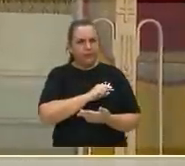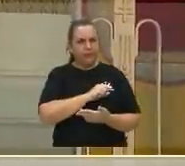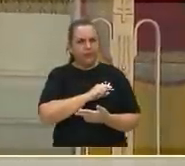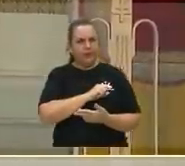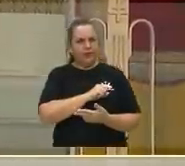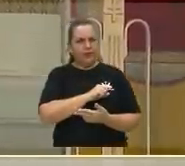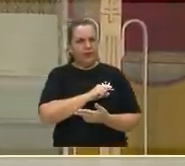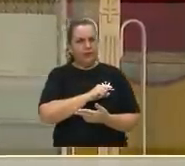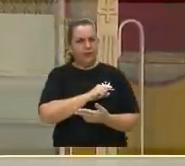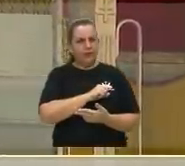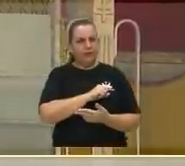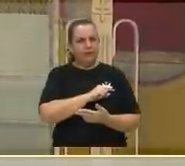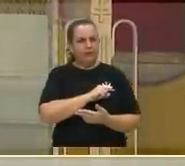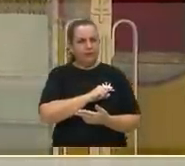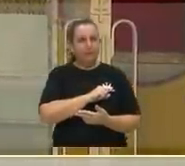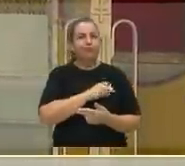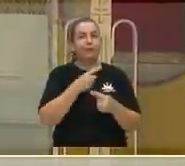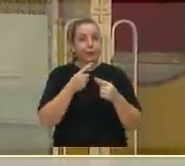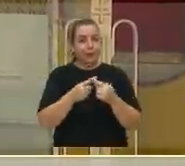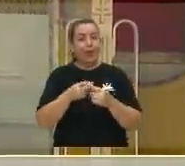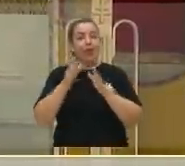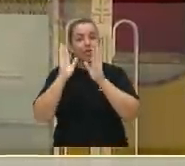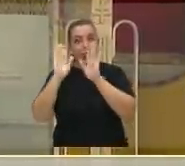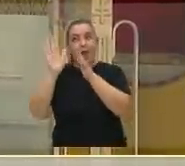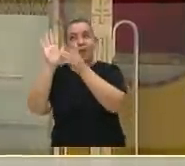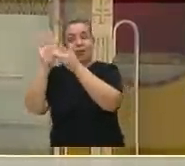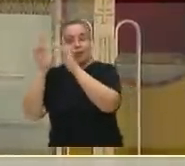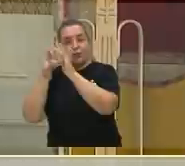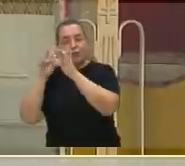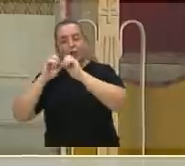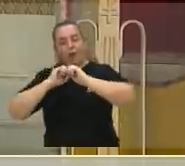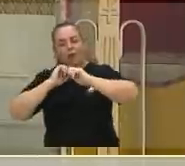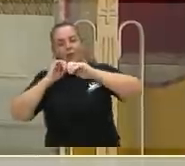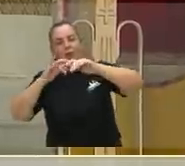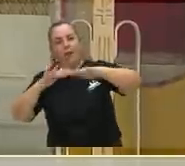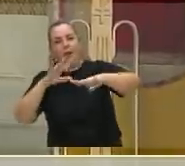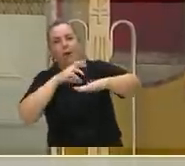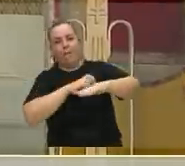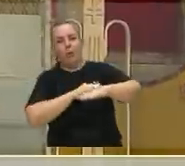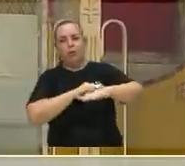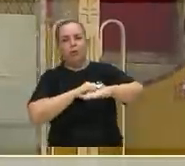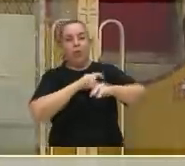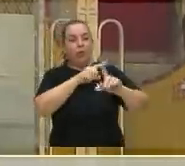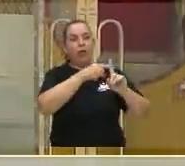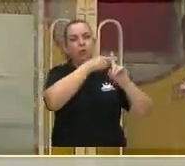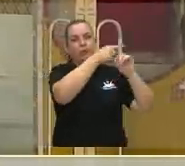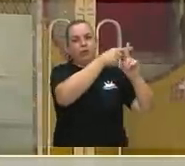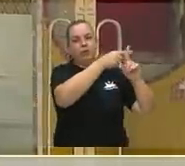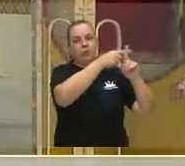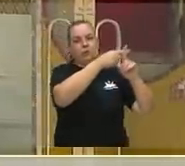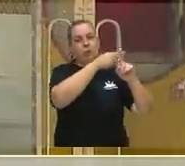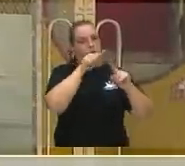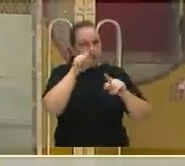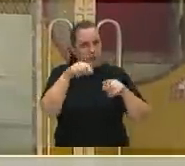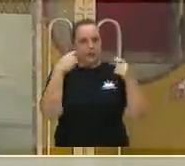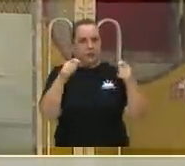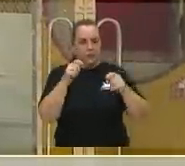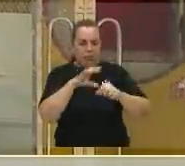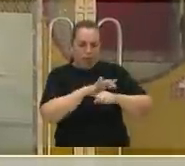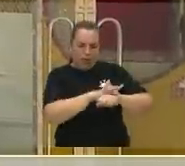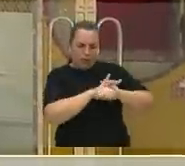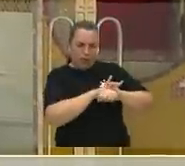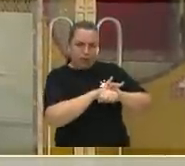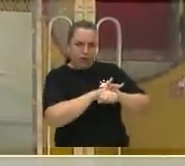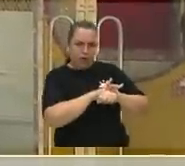tanto amor derramado por jesus na cruz reserve um momento e não te falta momento